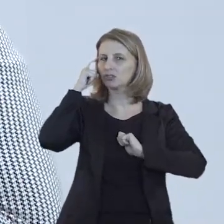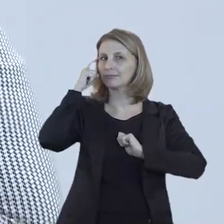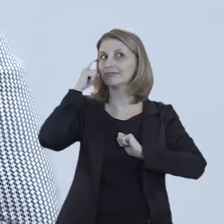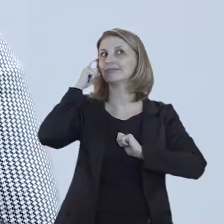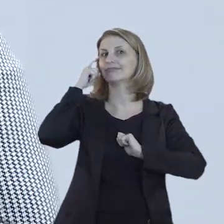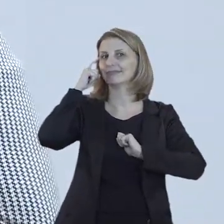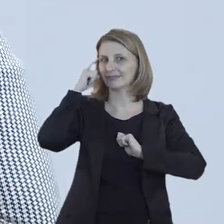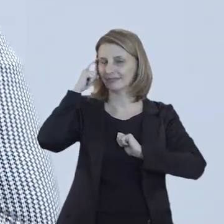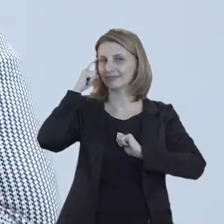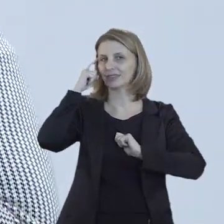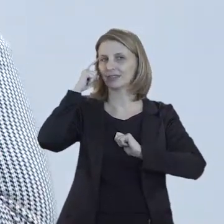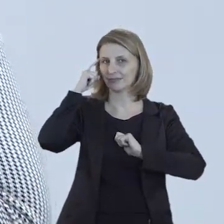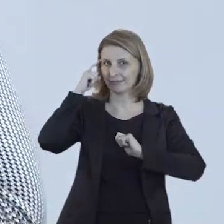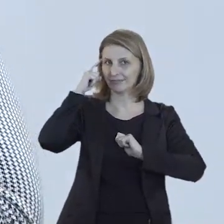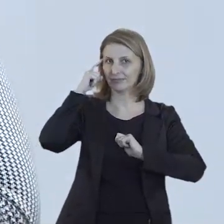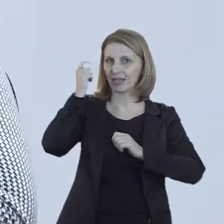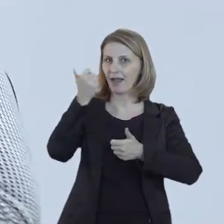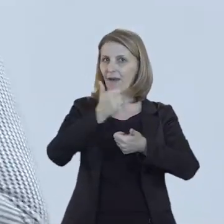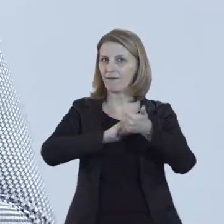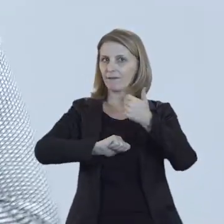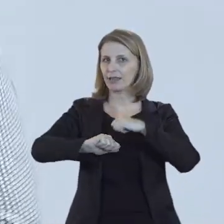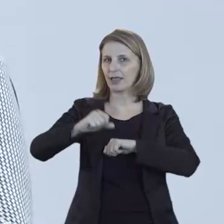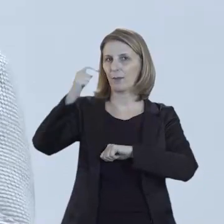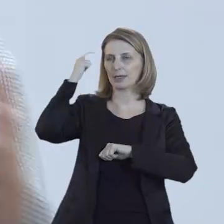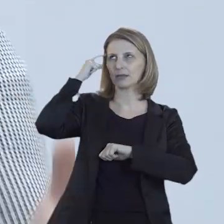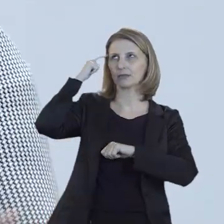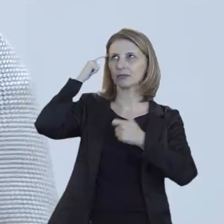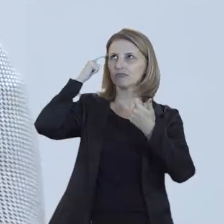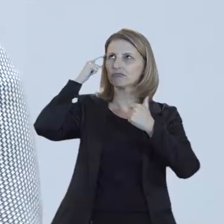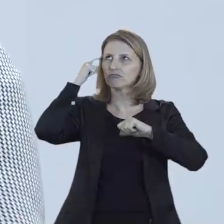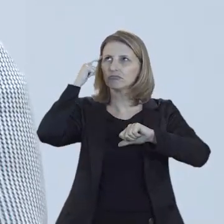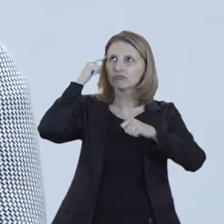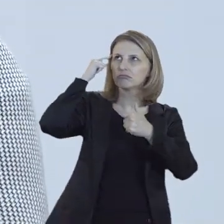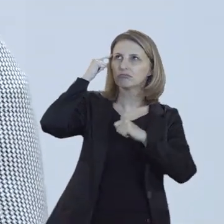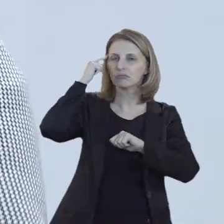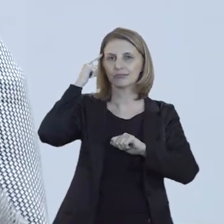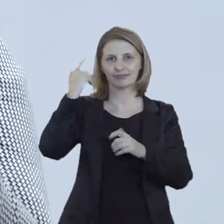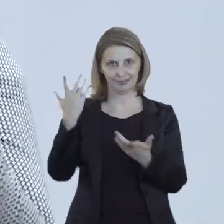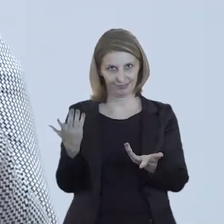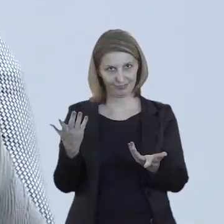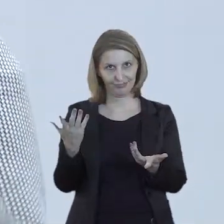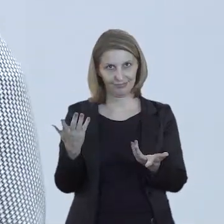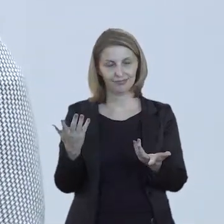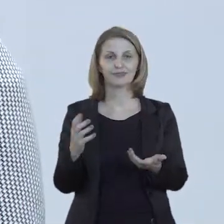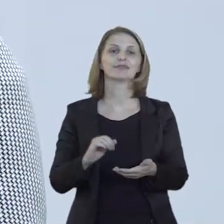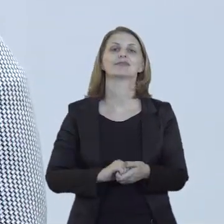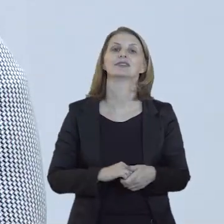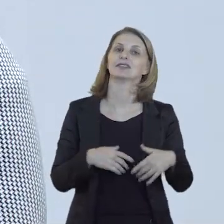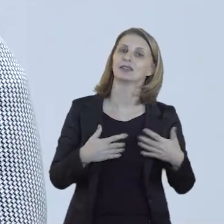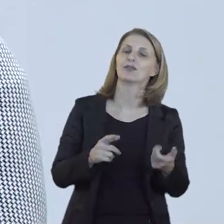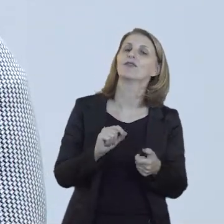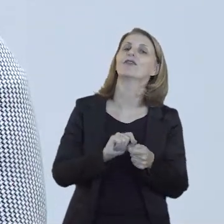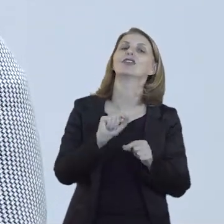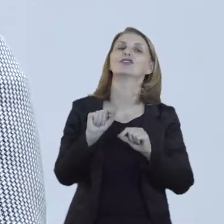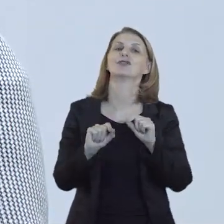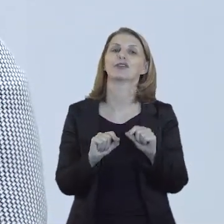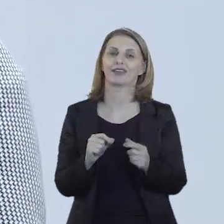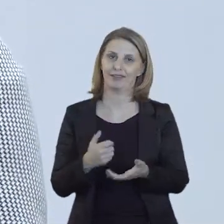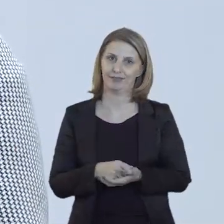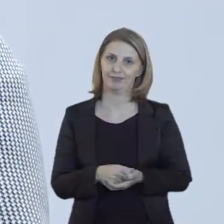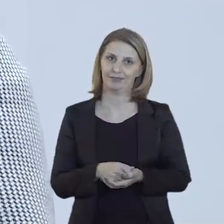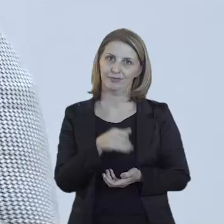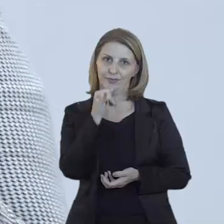sentindo alguma coisa agora? Será que eu estou, né? E eu quero comer determinado alimento porque eu estou tendo essa